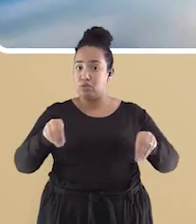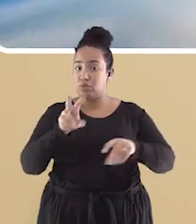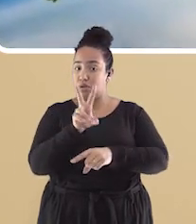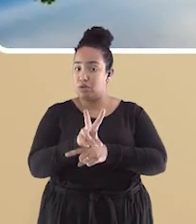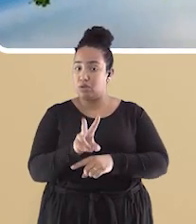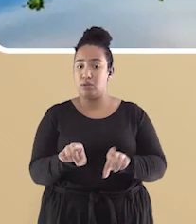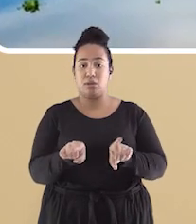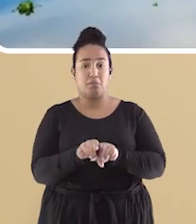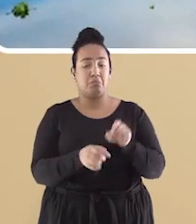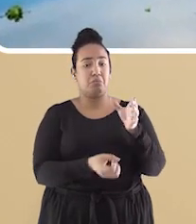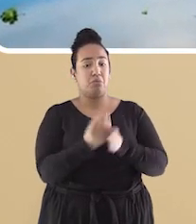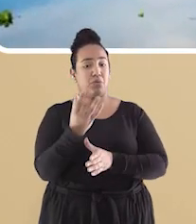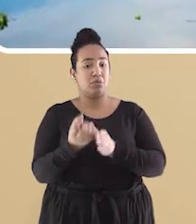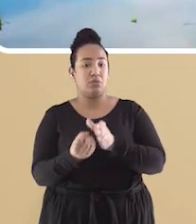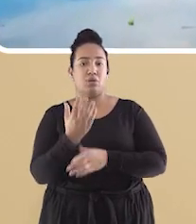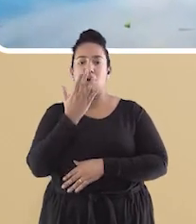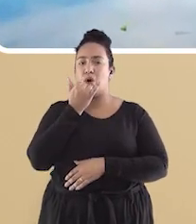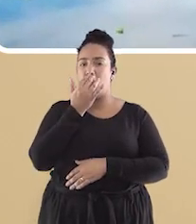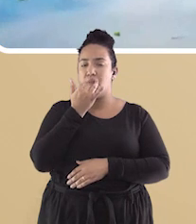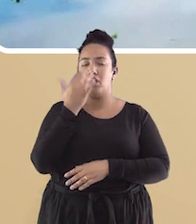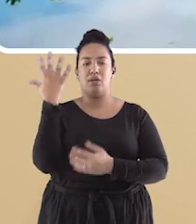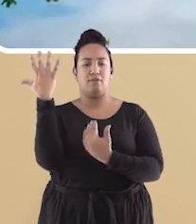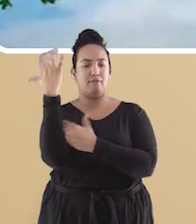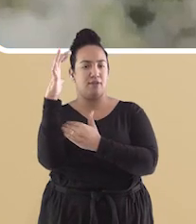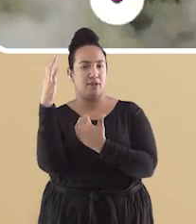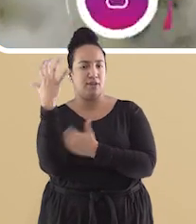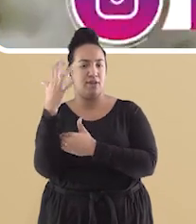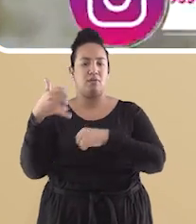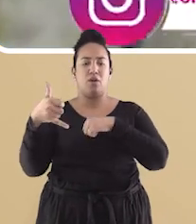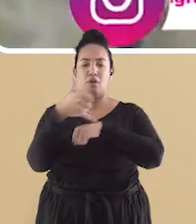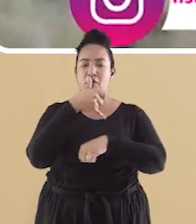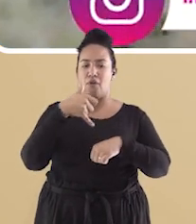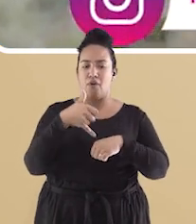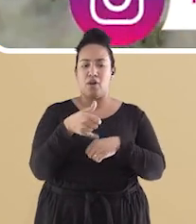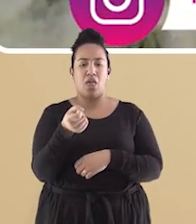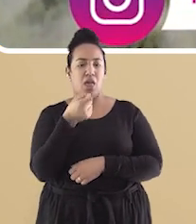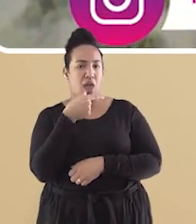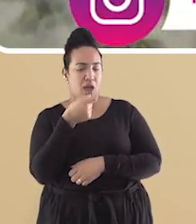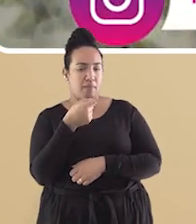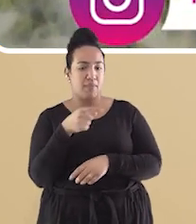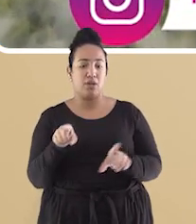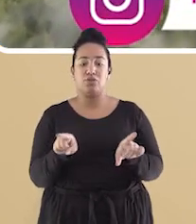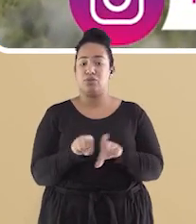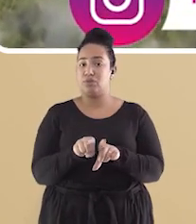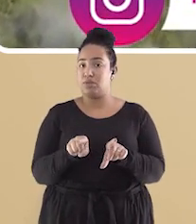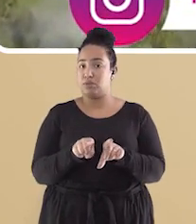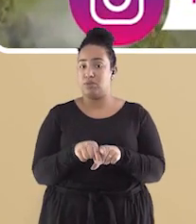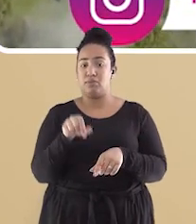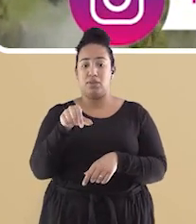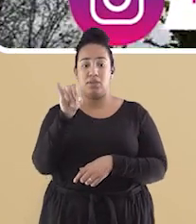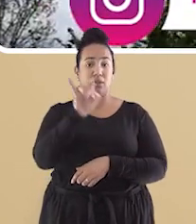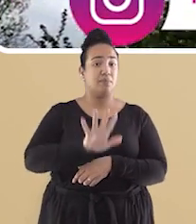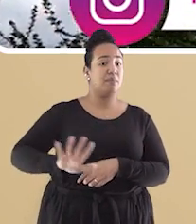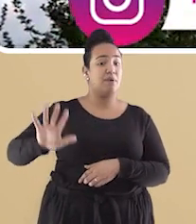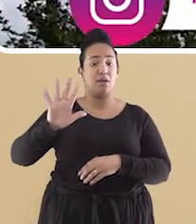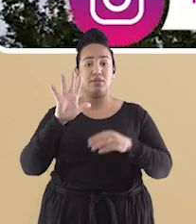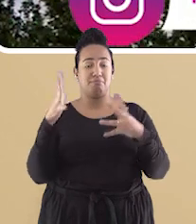alimentos, madeiras, fibras, óleos e remédios, além de proporcionar paisagens cênicas